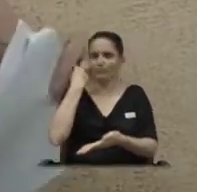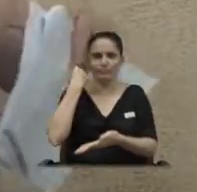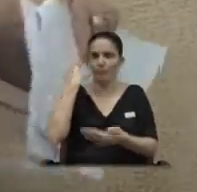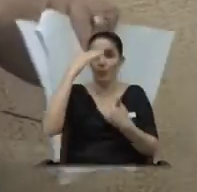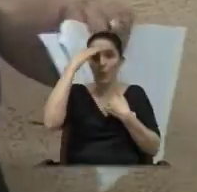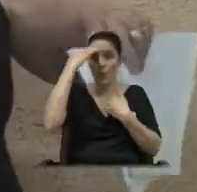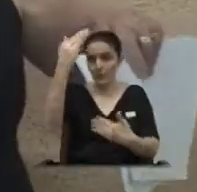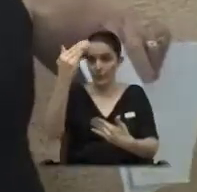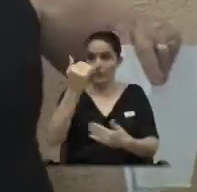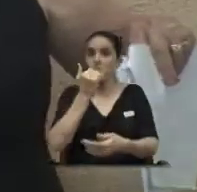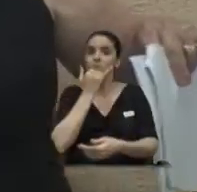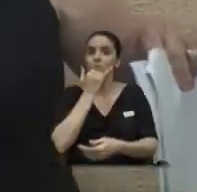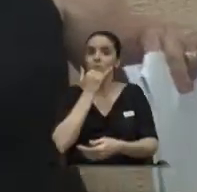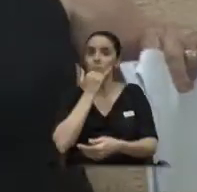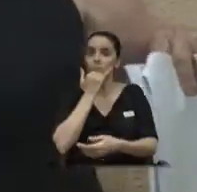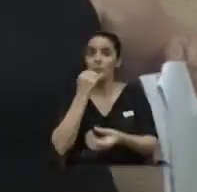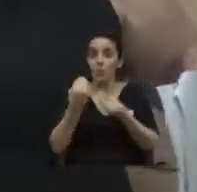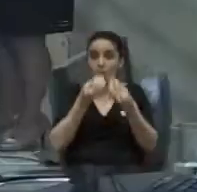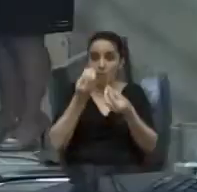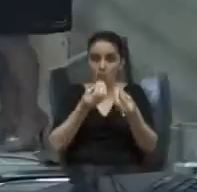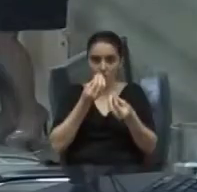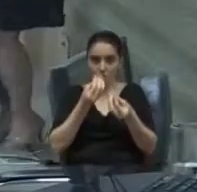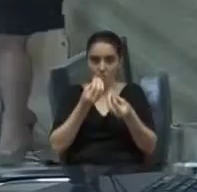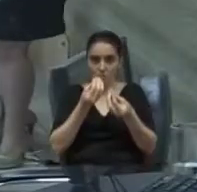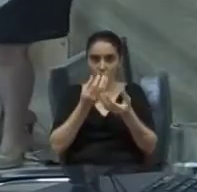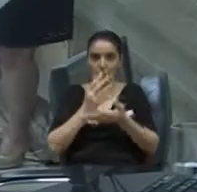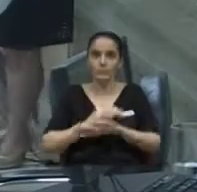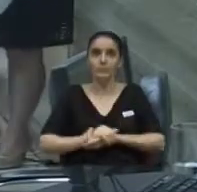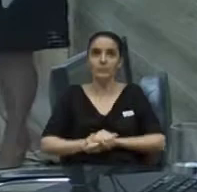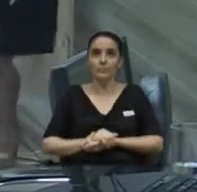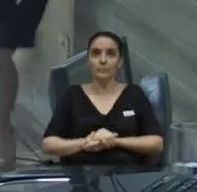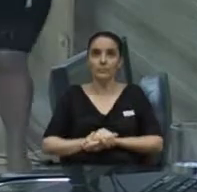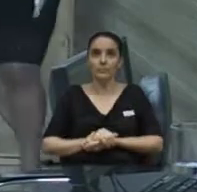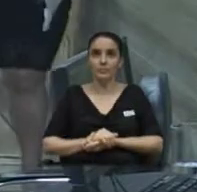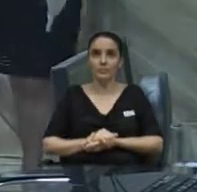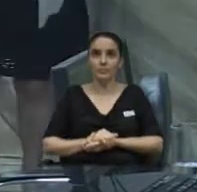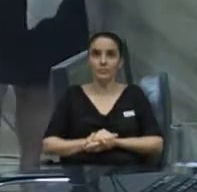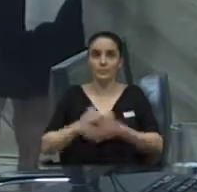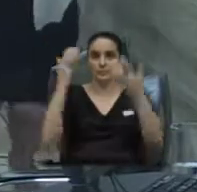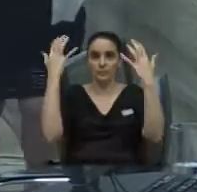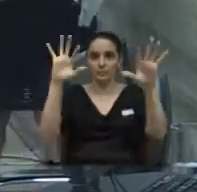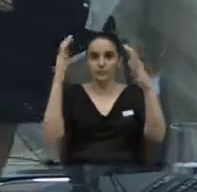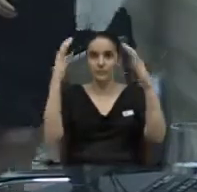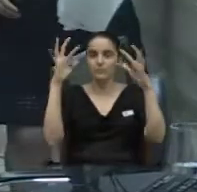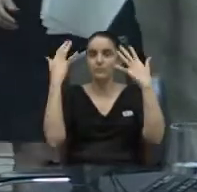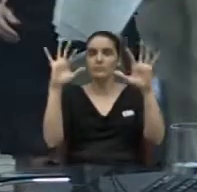e desculpa as formas que eu coloco às vezes. Redirecionar a pergunta.